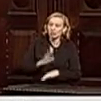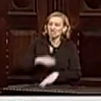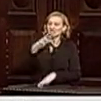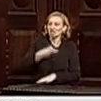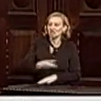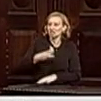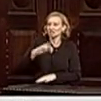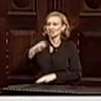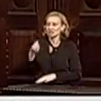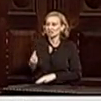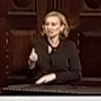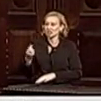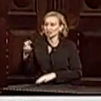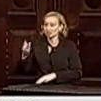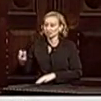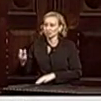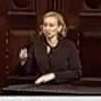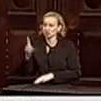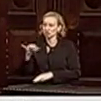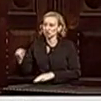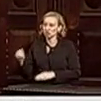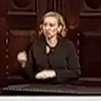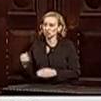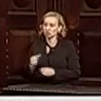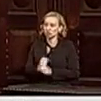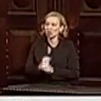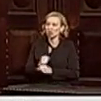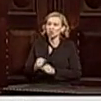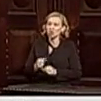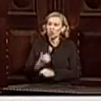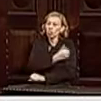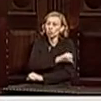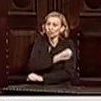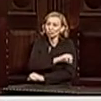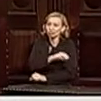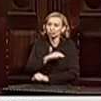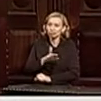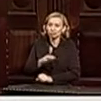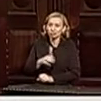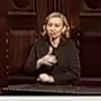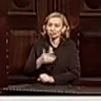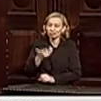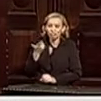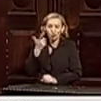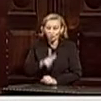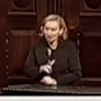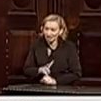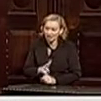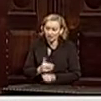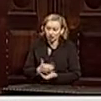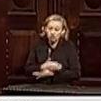ano. O Rio de Janeiro não aguenta, o Rio de Janeiro tem urgência e cabe a nós tomarmos a